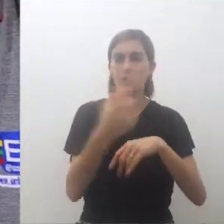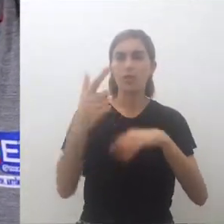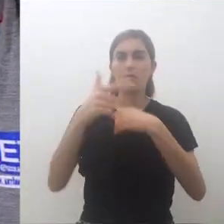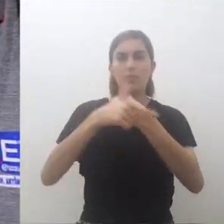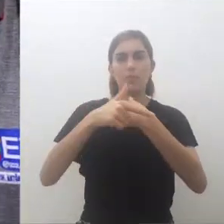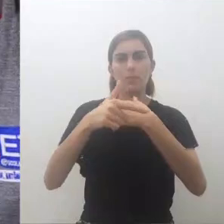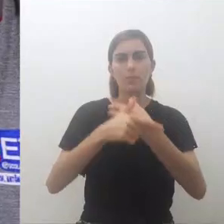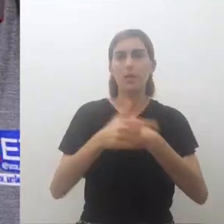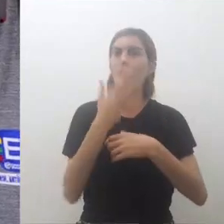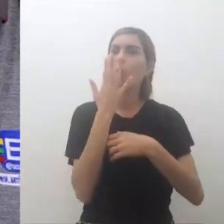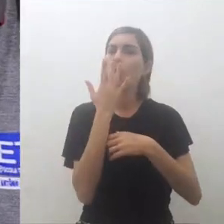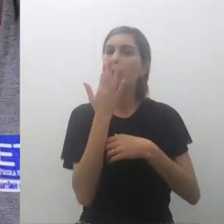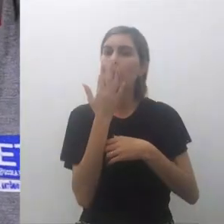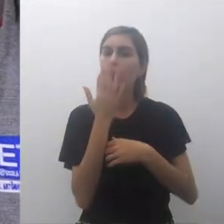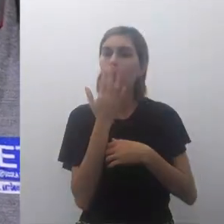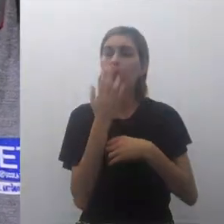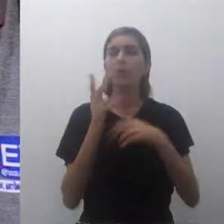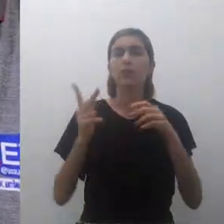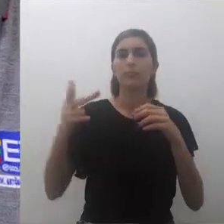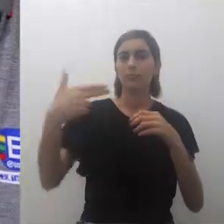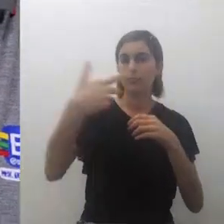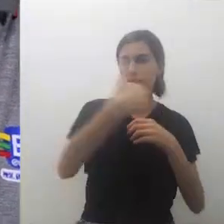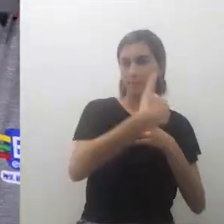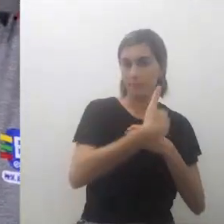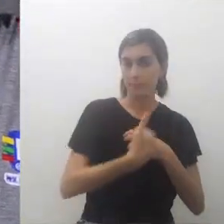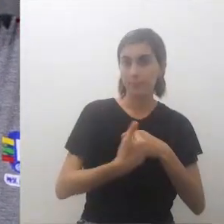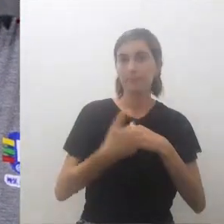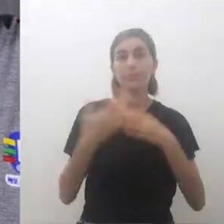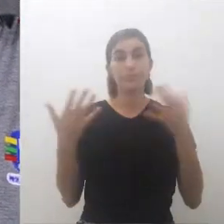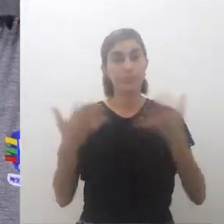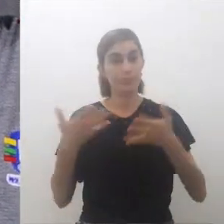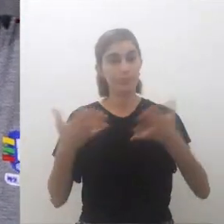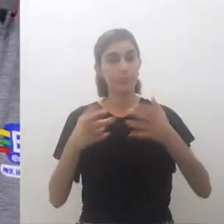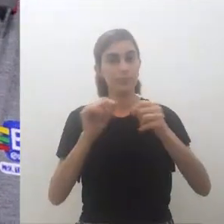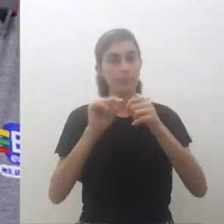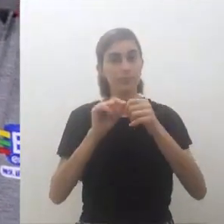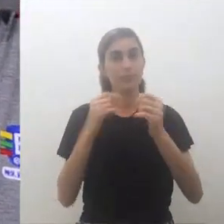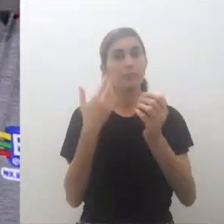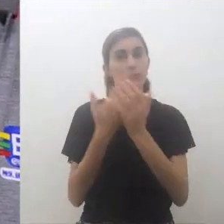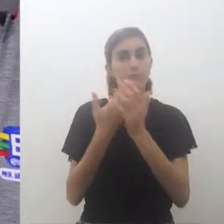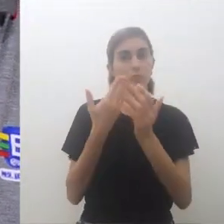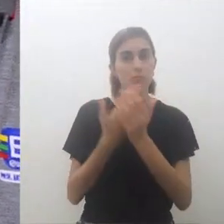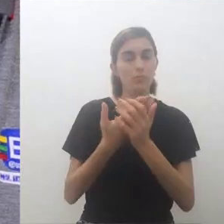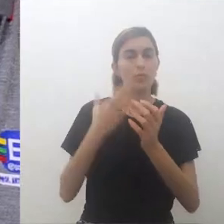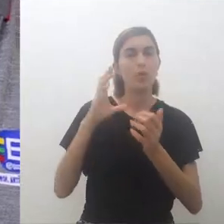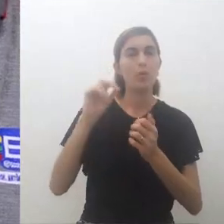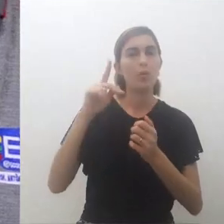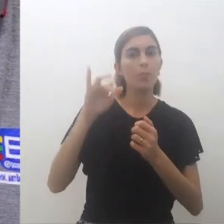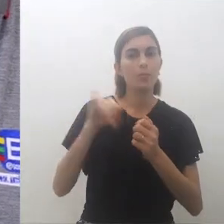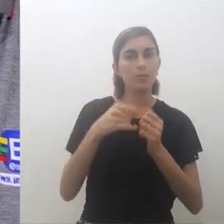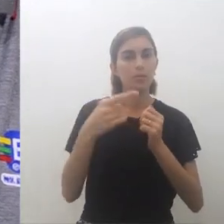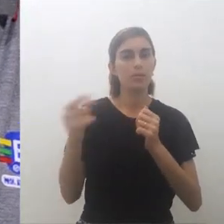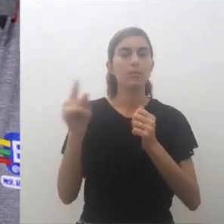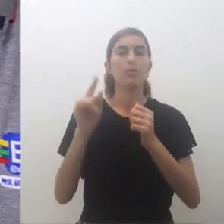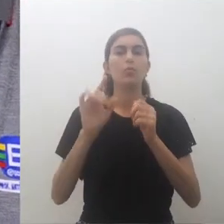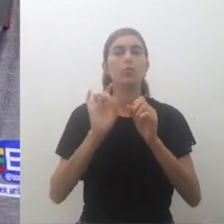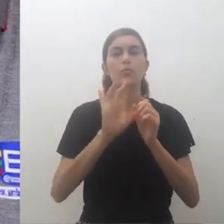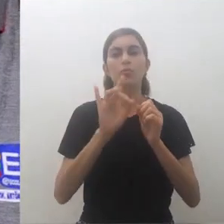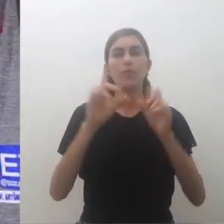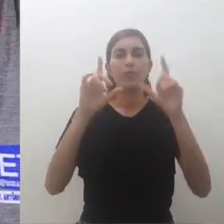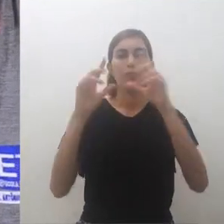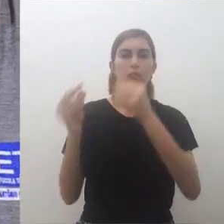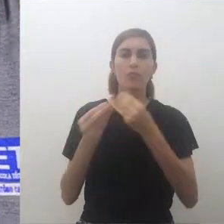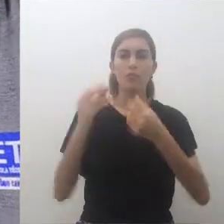papéis coloridos e a gente recortar? Vamos fazer estudos de composição visual apenas com